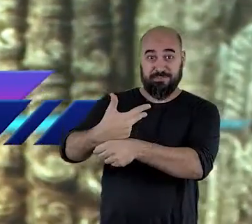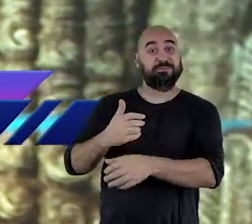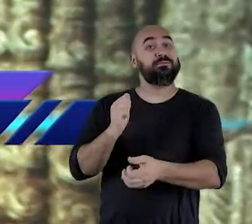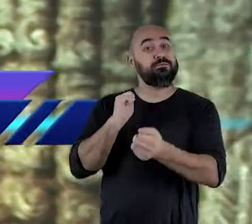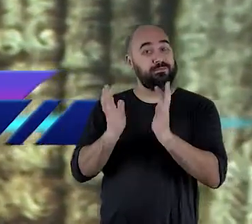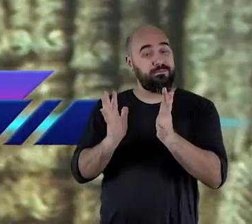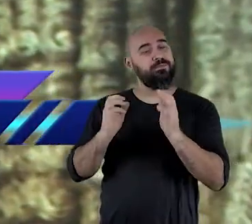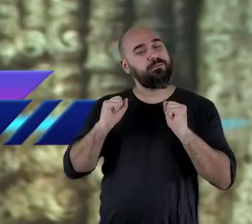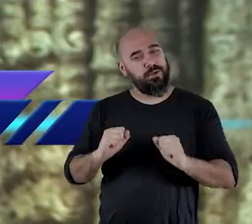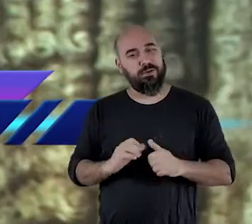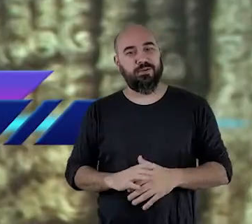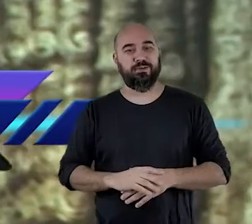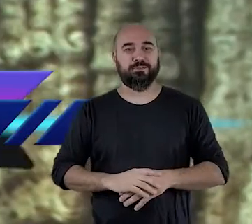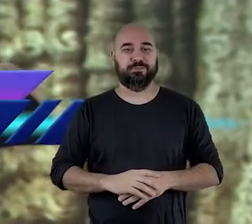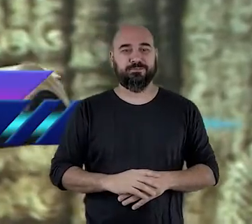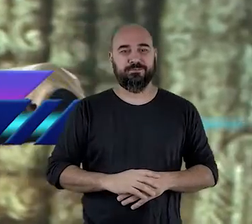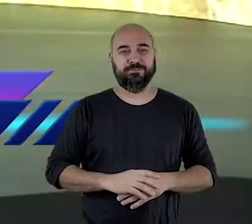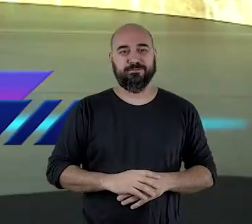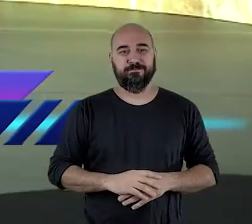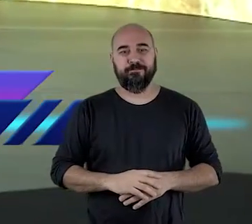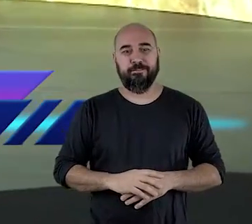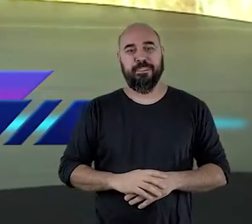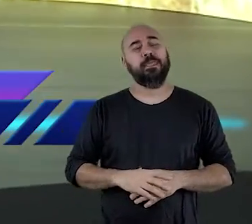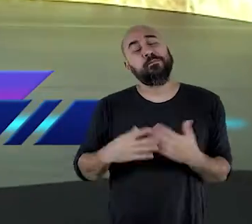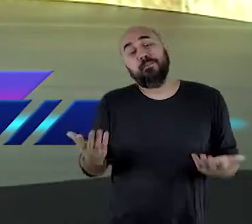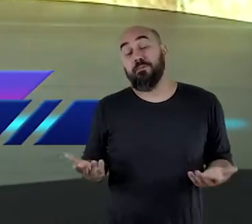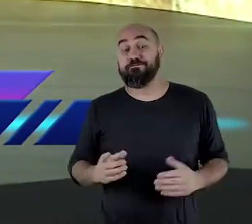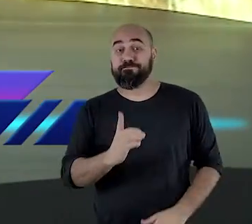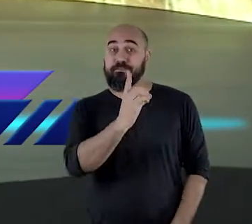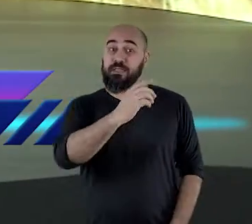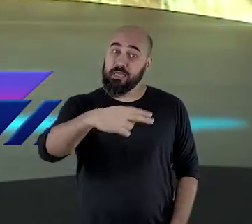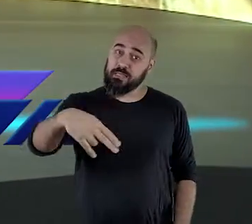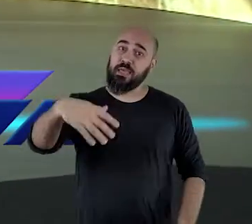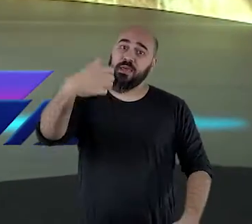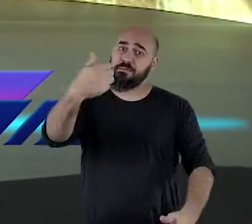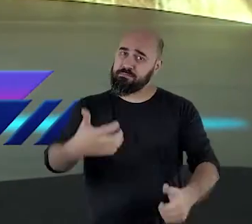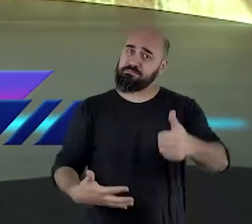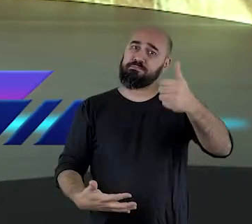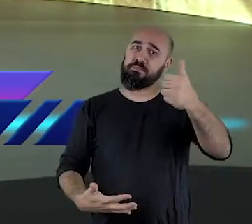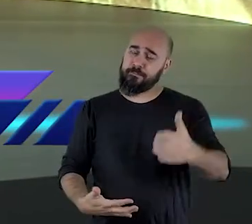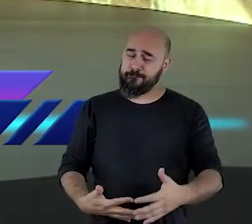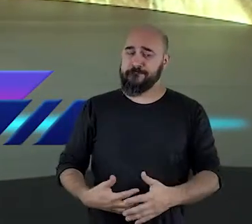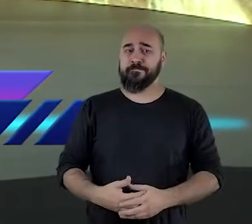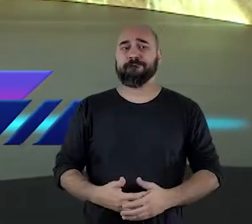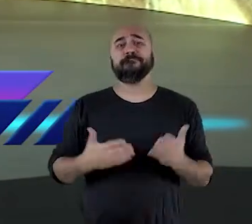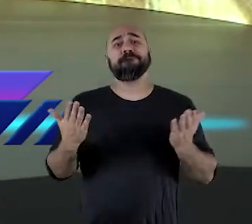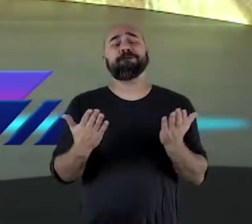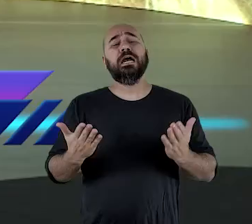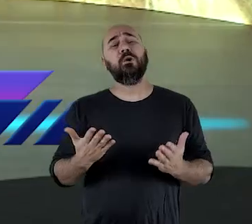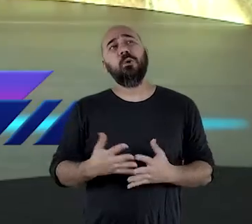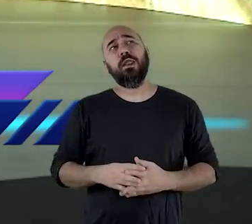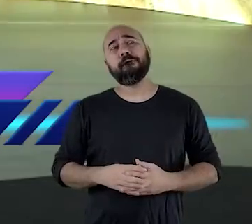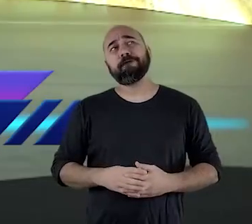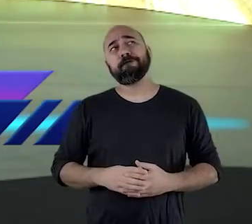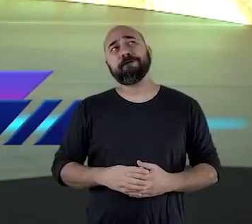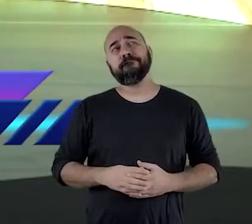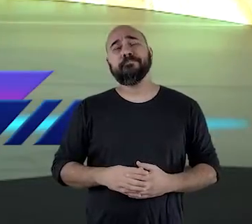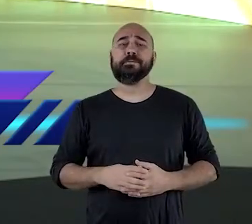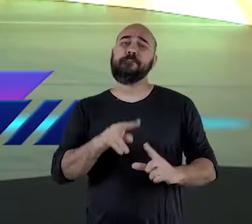novotempo.com/escola bíblica. Bom, falamos muito sobre o livro de Daniel. Vamos olhar para essa